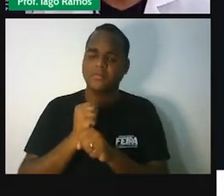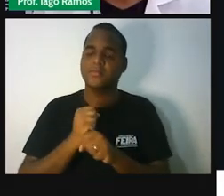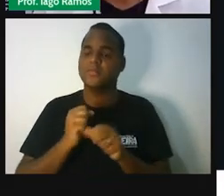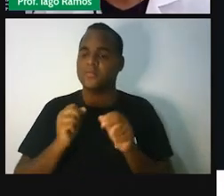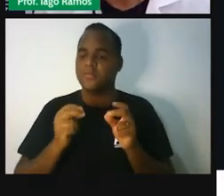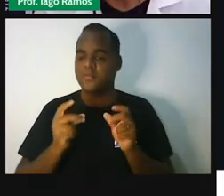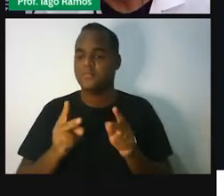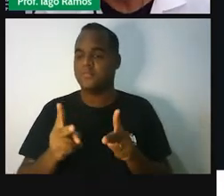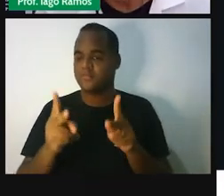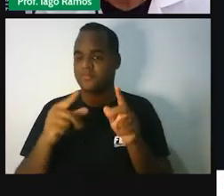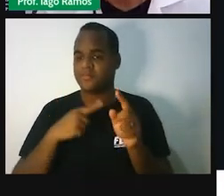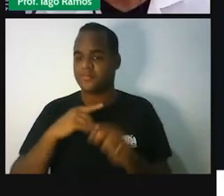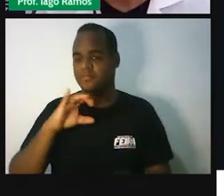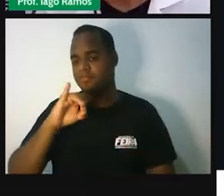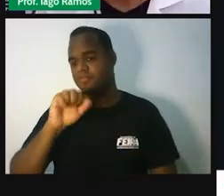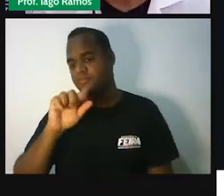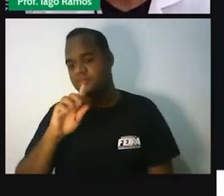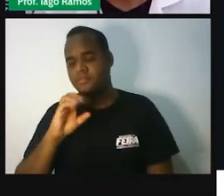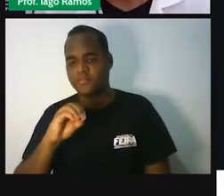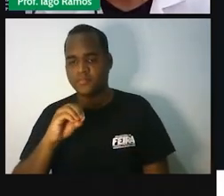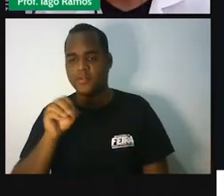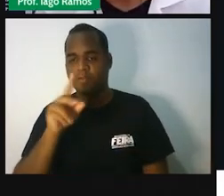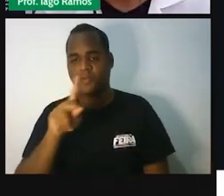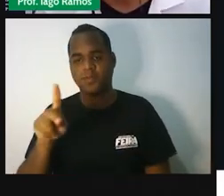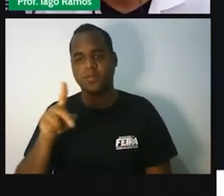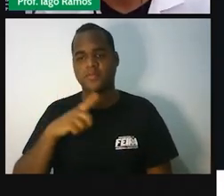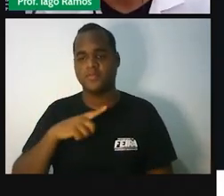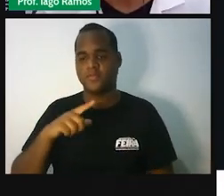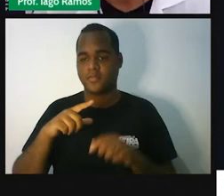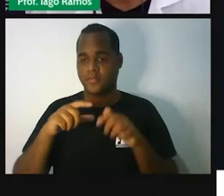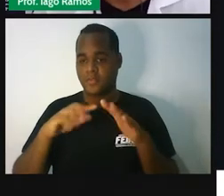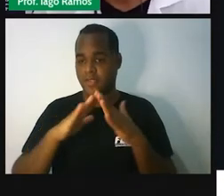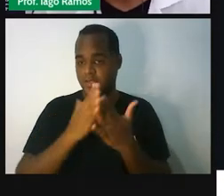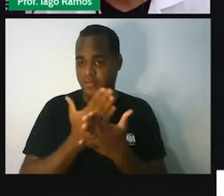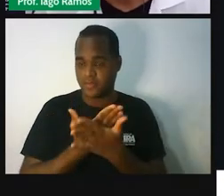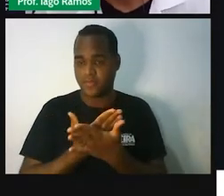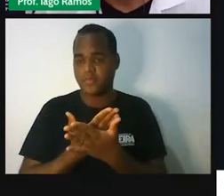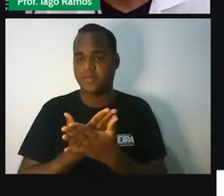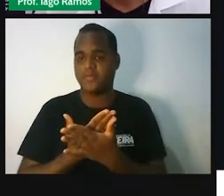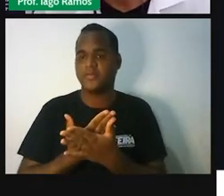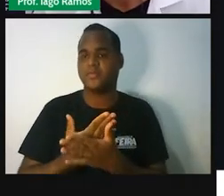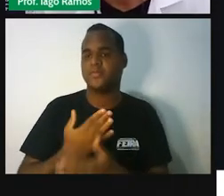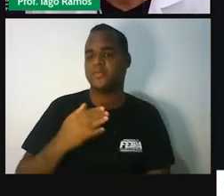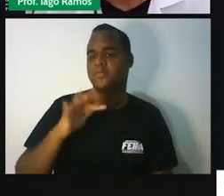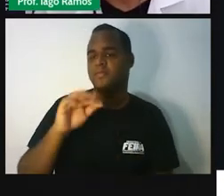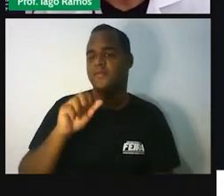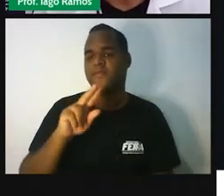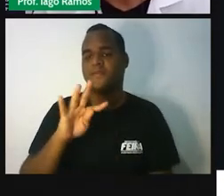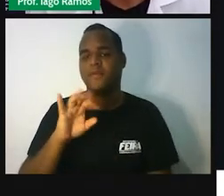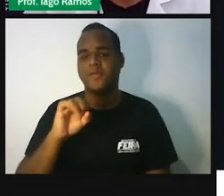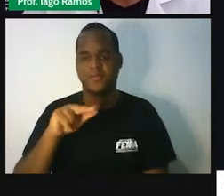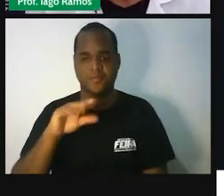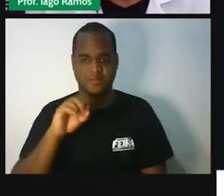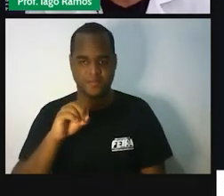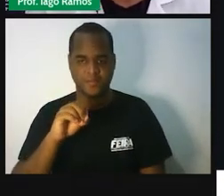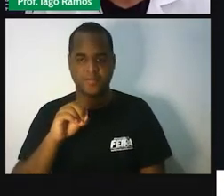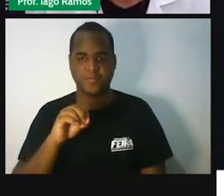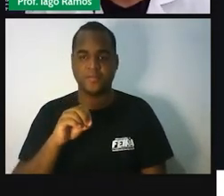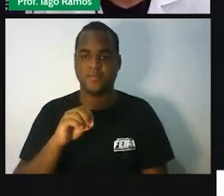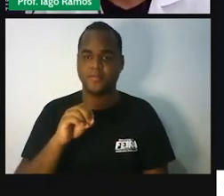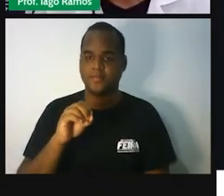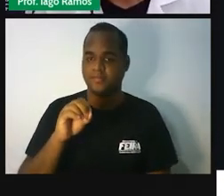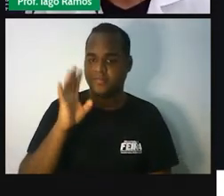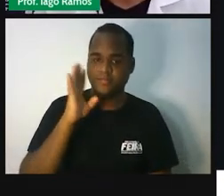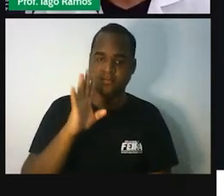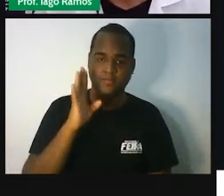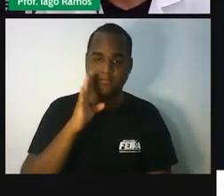Ramos, eu sou professor da Escola Municipal Faustino Dias Lima, beleza? Bom, eu tenho